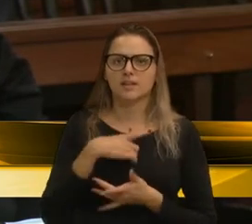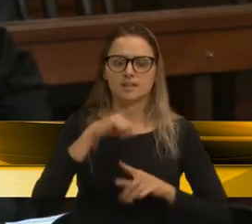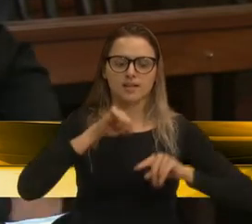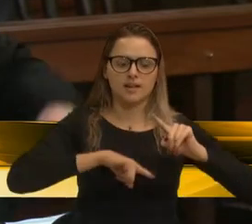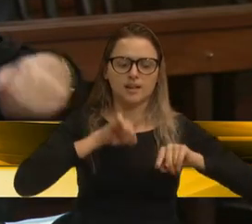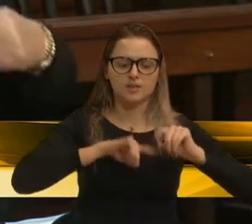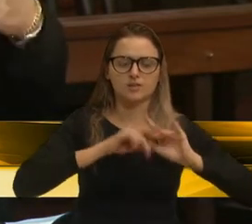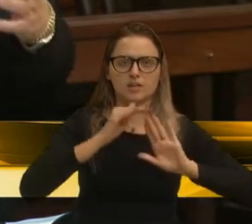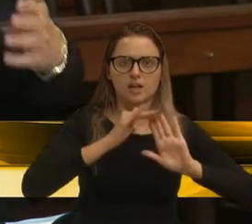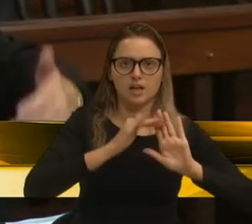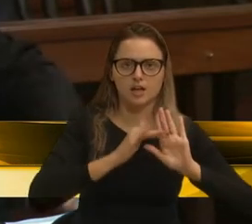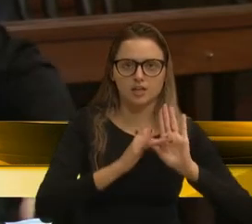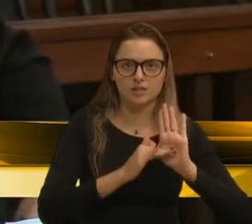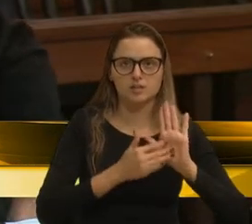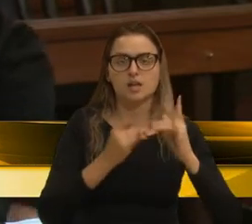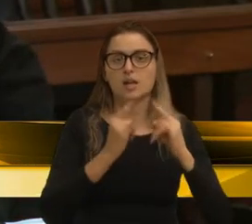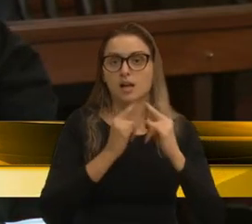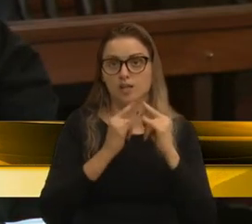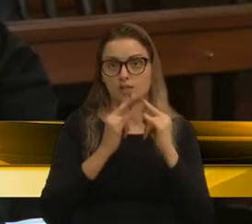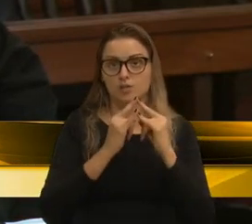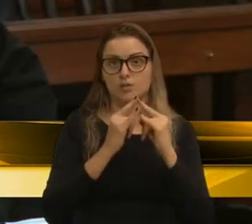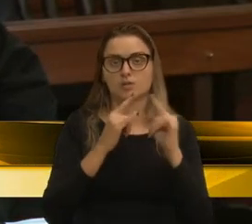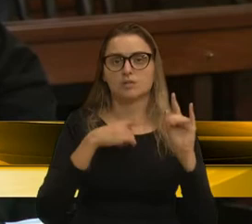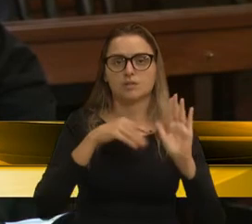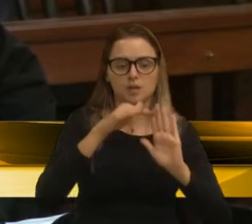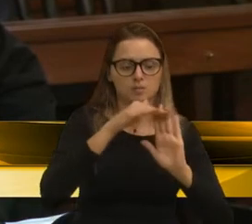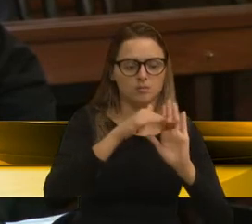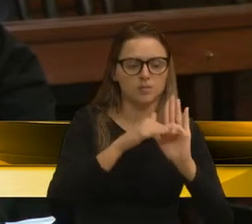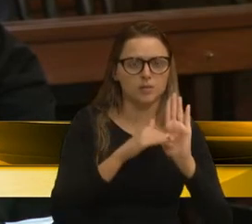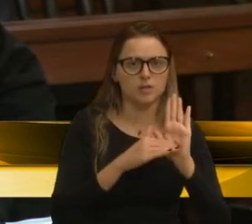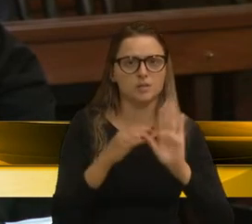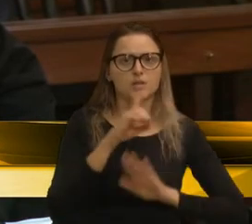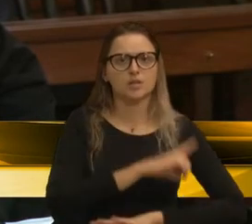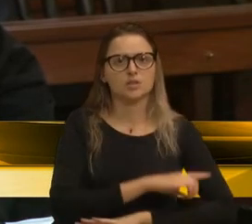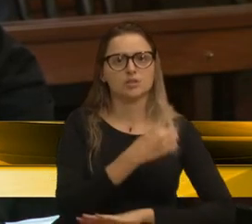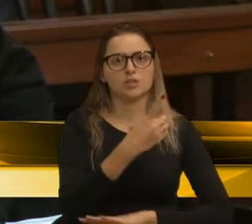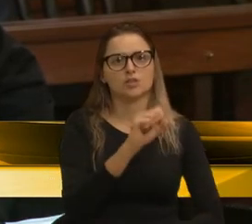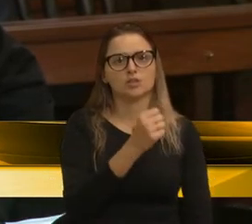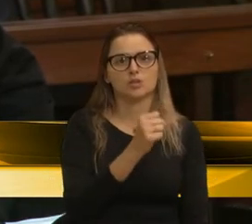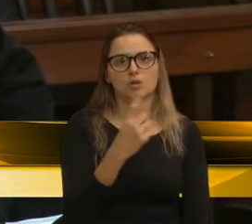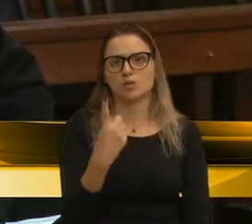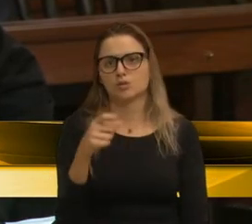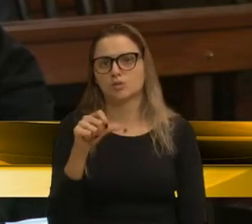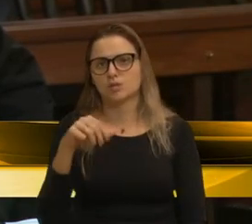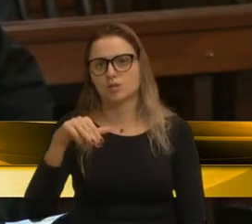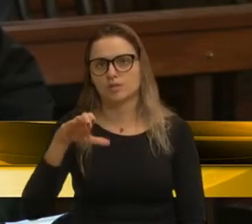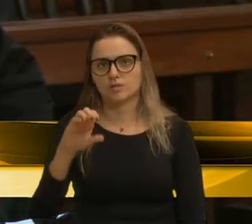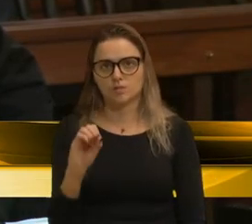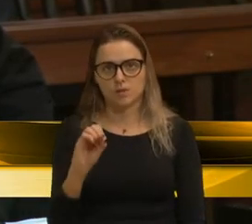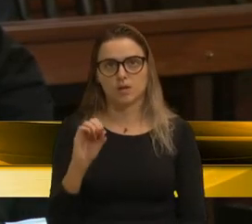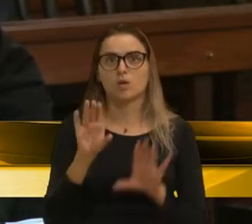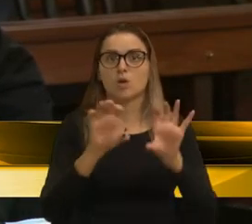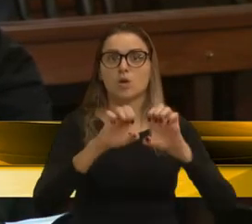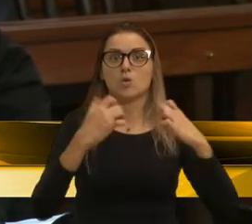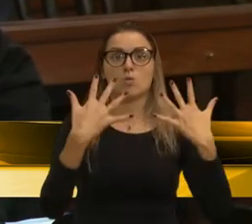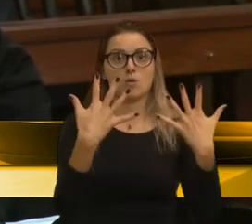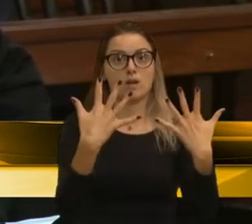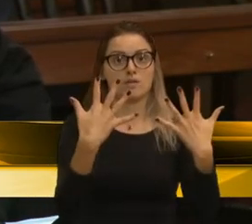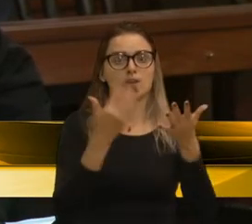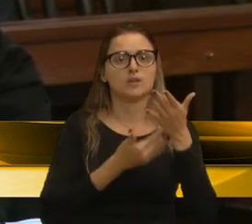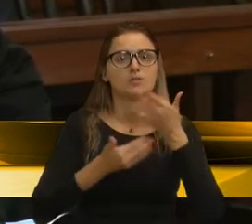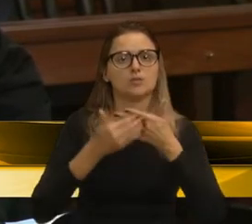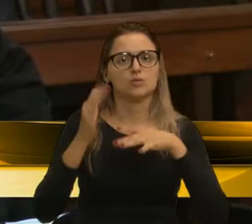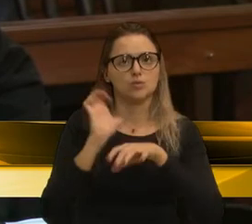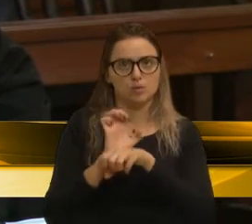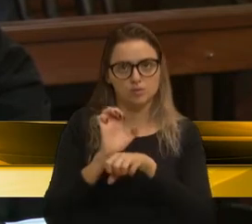programadas, nós, eu digo, a entidade, né? Agora, para o dia 18 e 19 de maio, se não me engano, um evento a nível estadual,